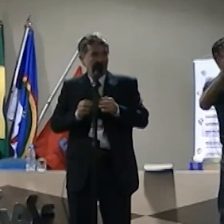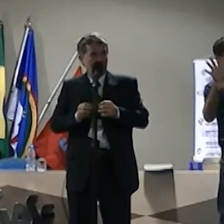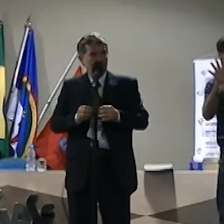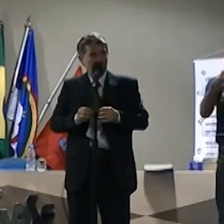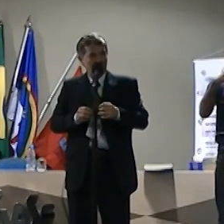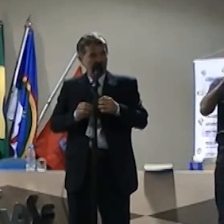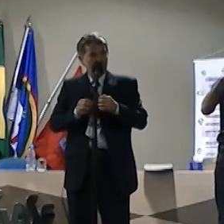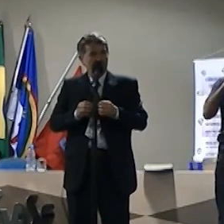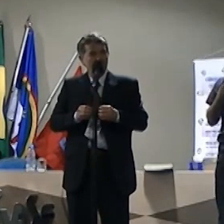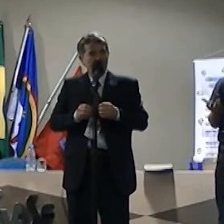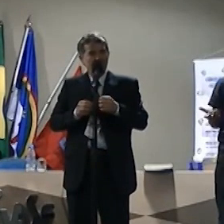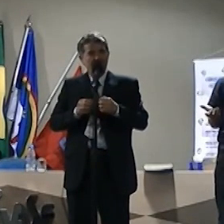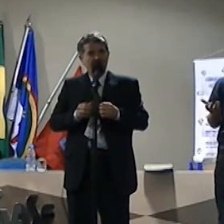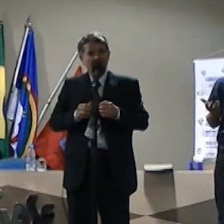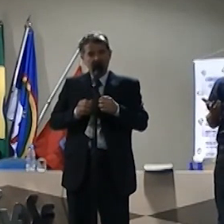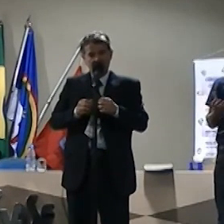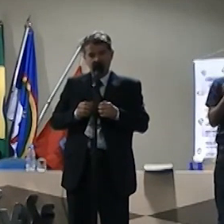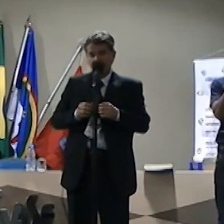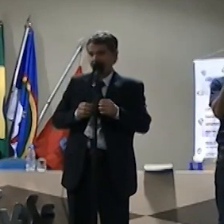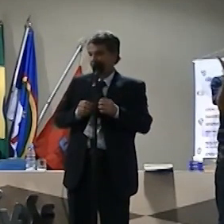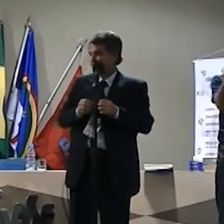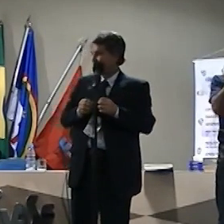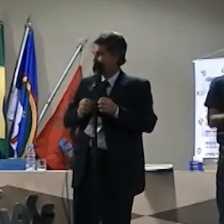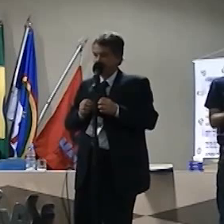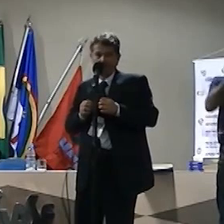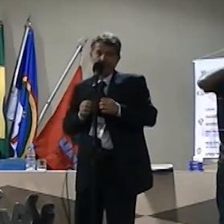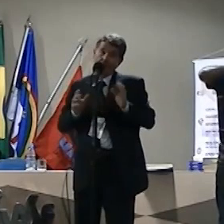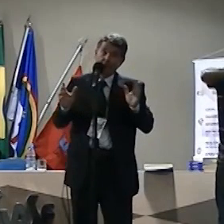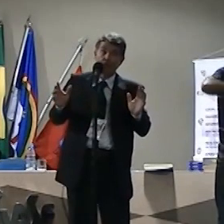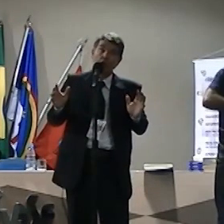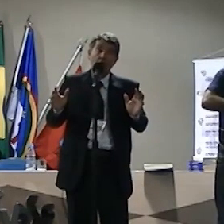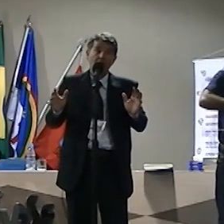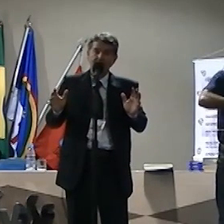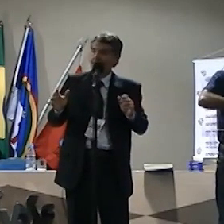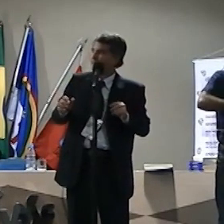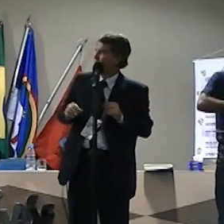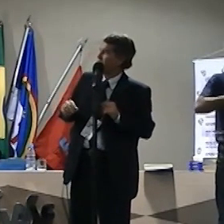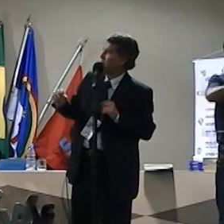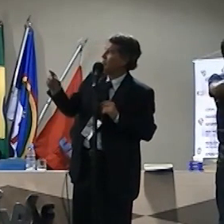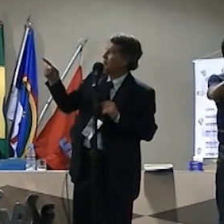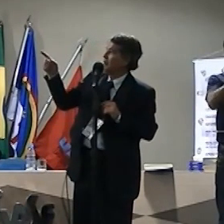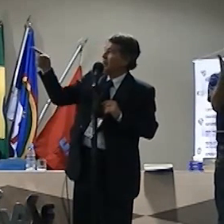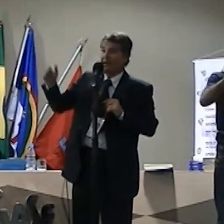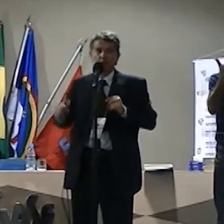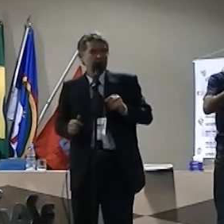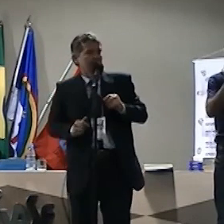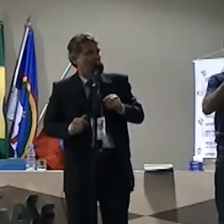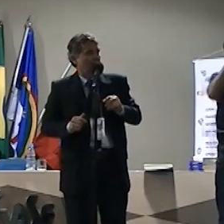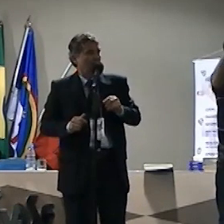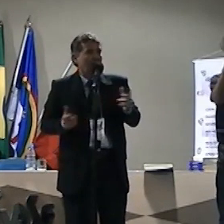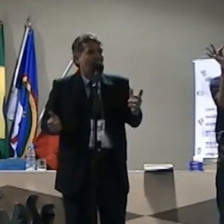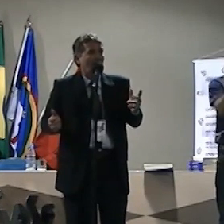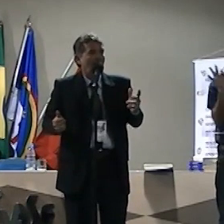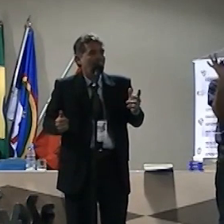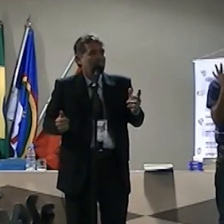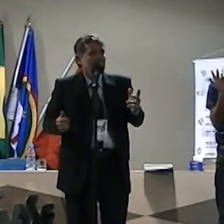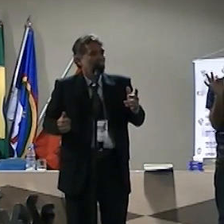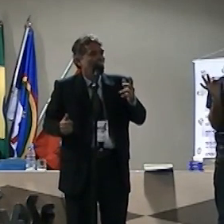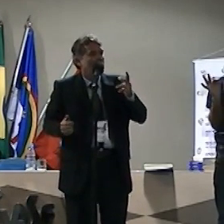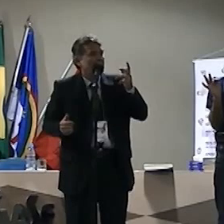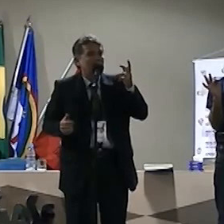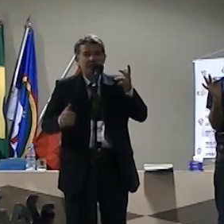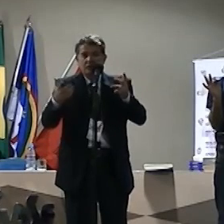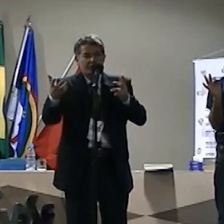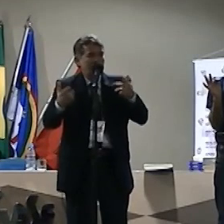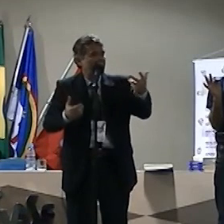subjetivo, como é que ele consegue chegar no ensino médio na faculdade? Alguém ajudou. E é multissensorial, claro. Se eu